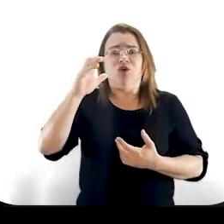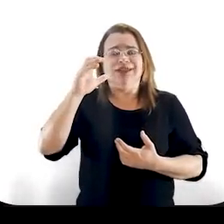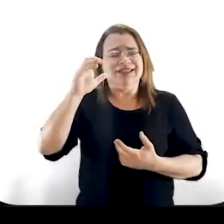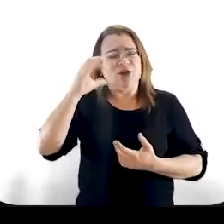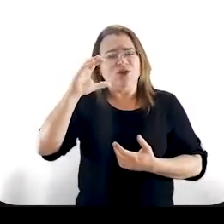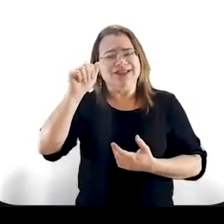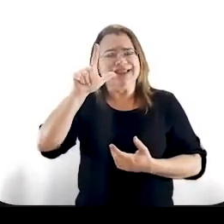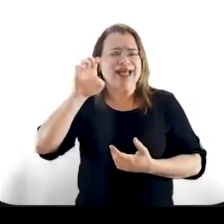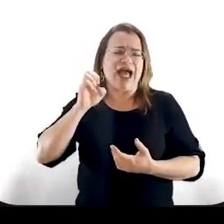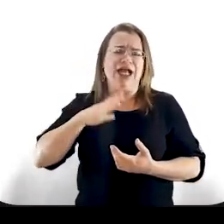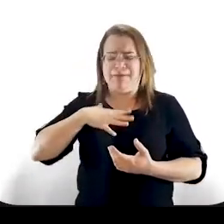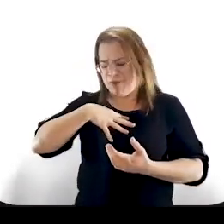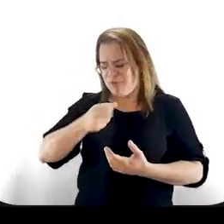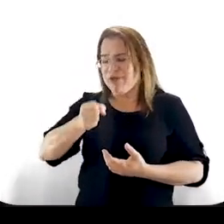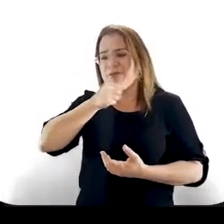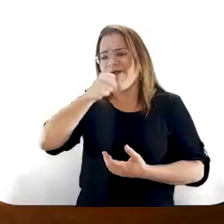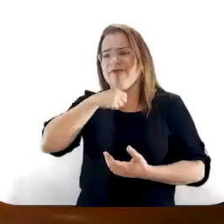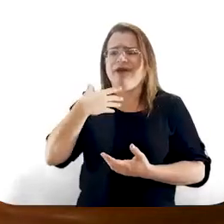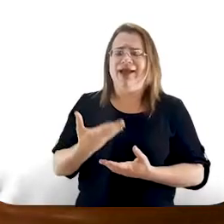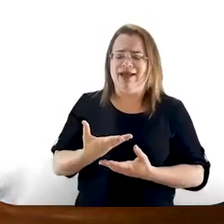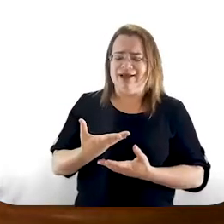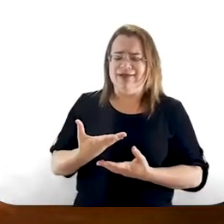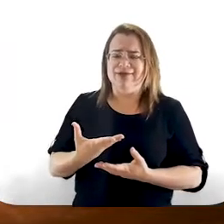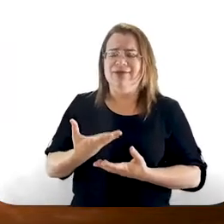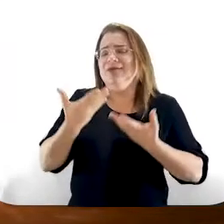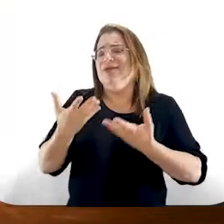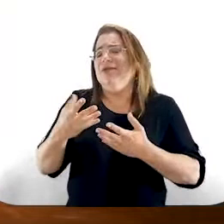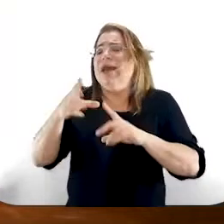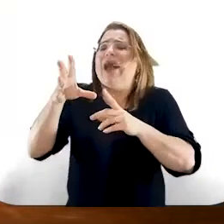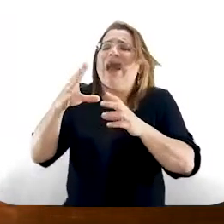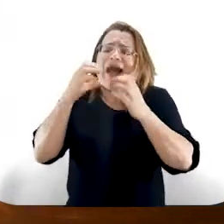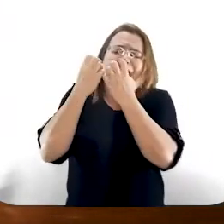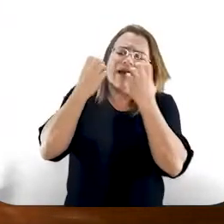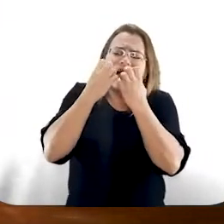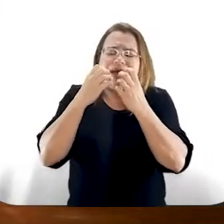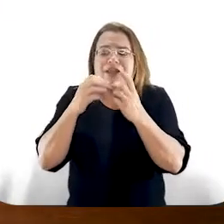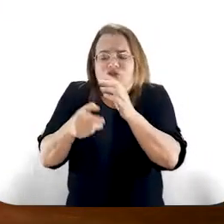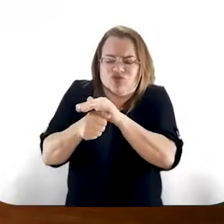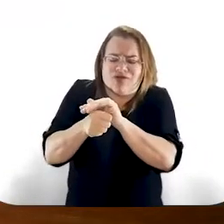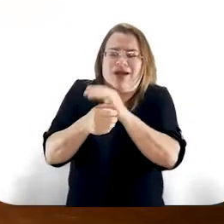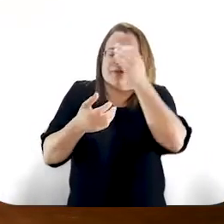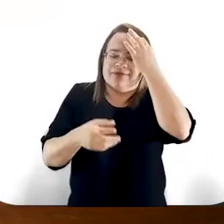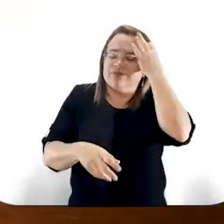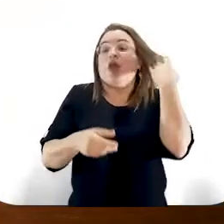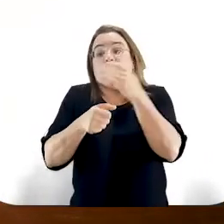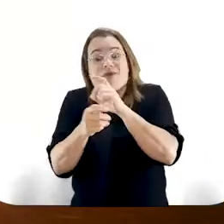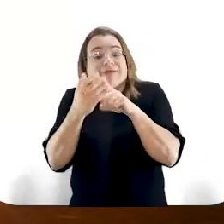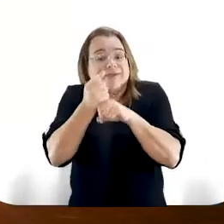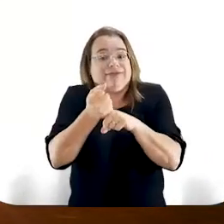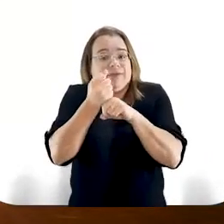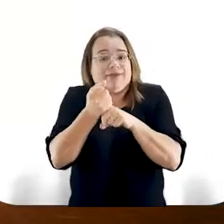A gaita do cago, tererê, tererê. A gaita do cago. E o cago apertando. E o Gonçalo, lá do outro